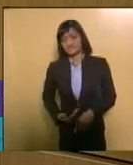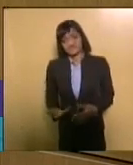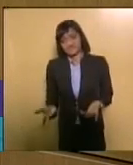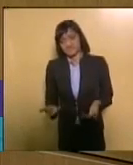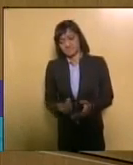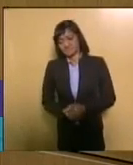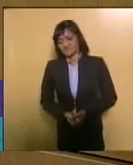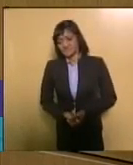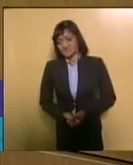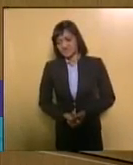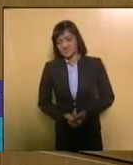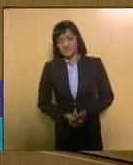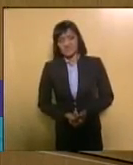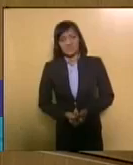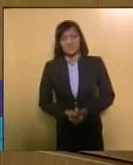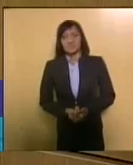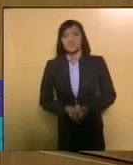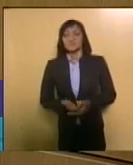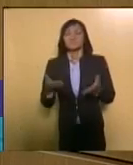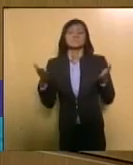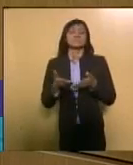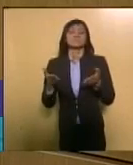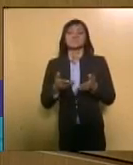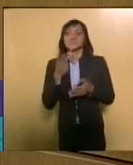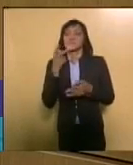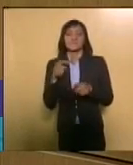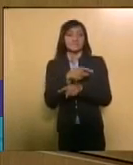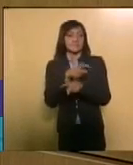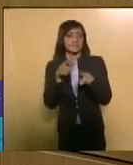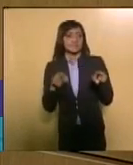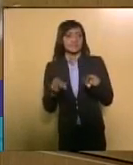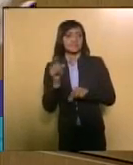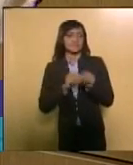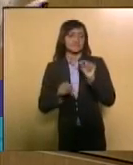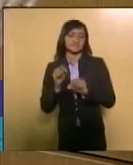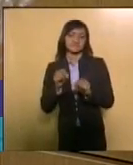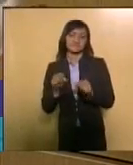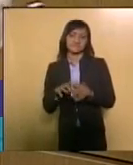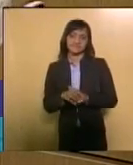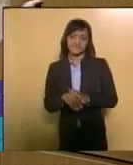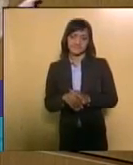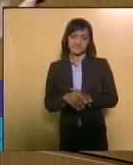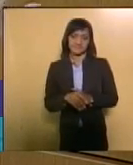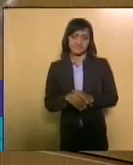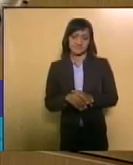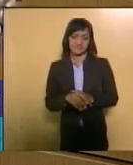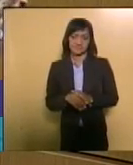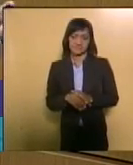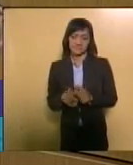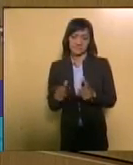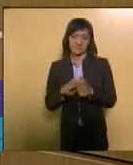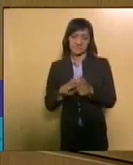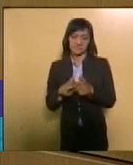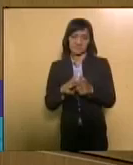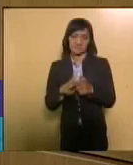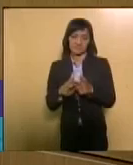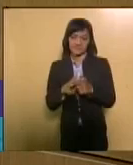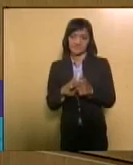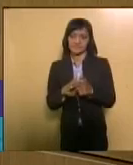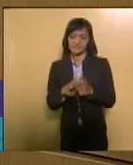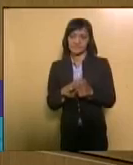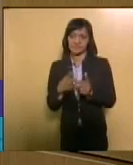que a mensagem que fica aqui hoje para vocês é o quadro e a tragédia são